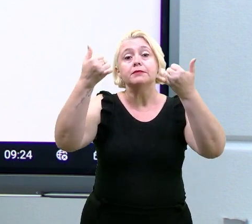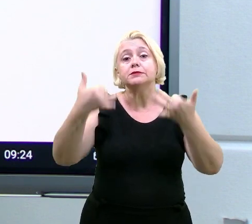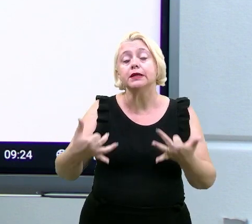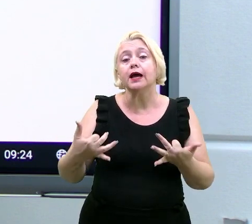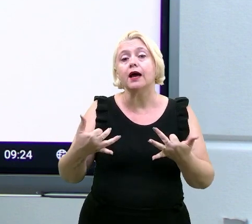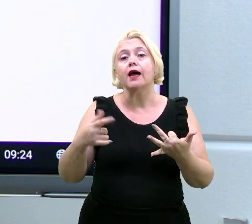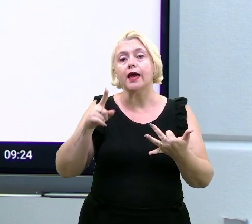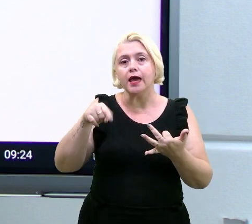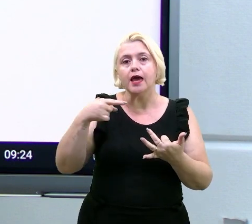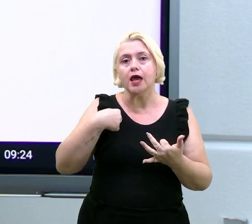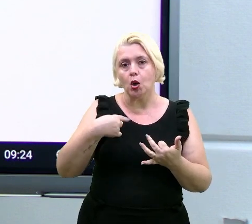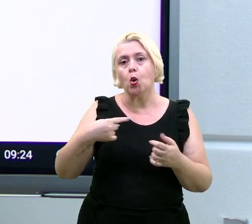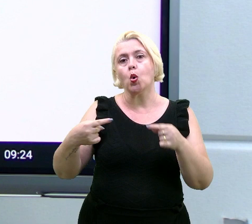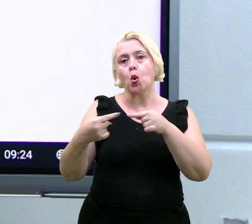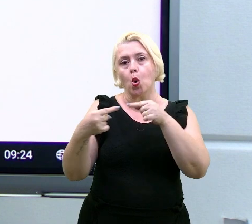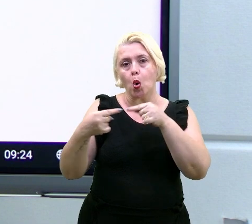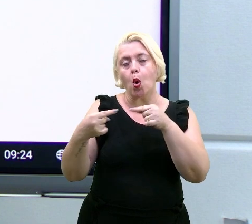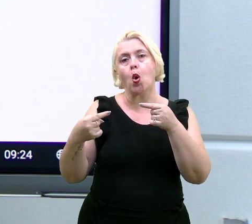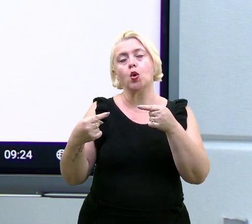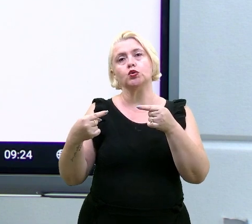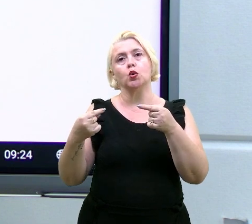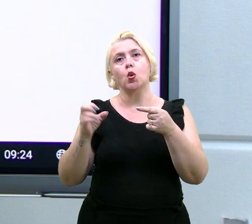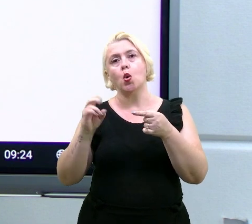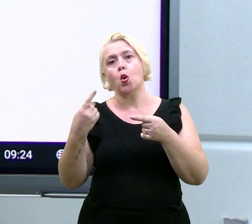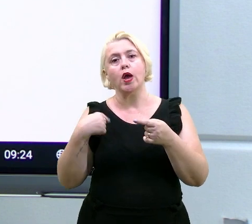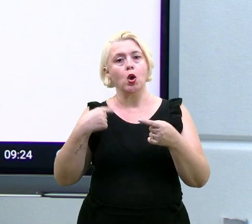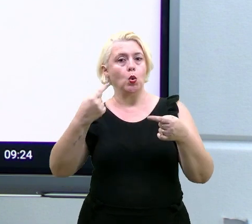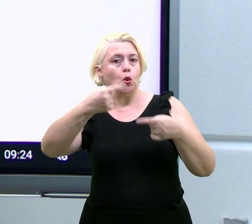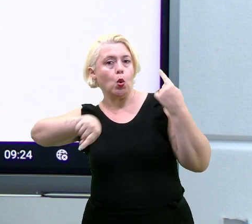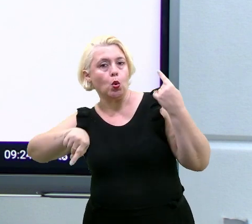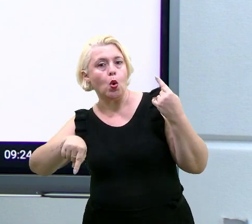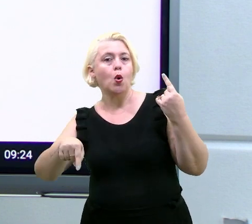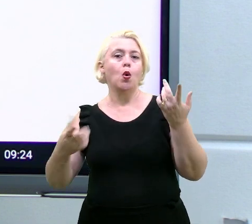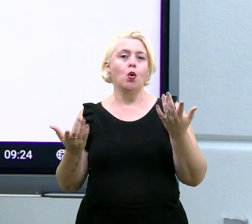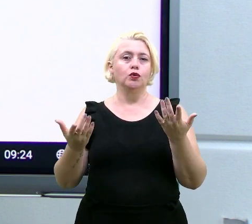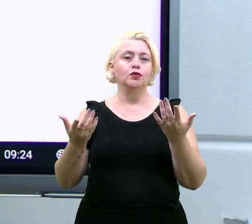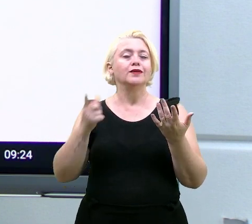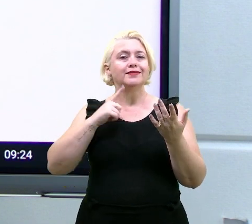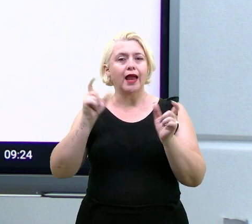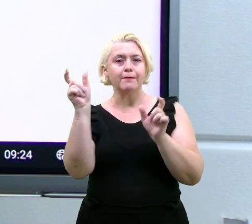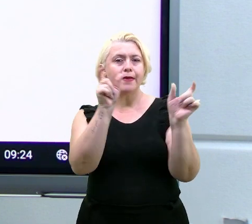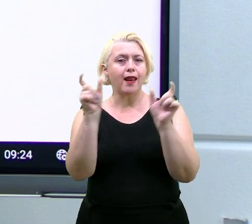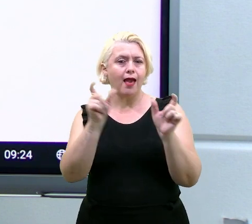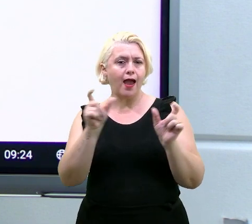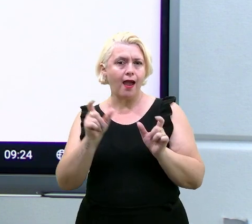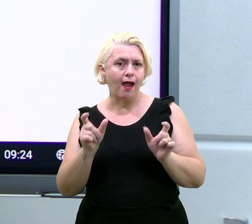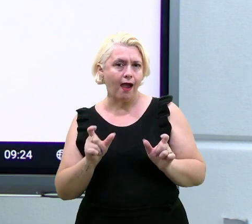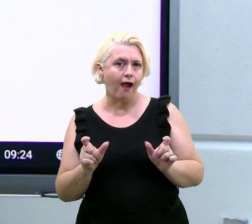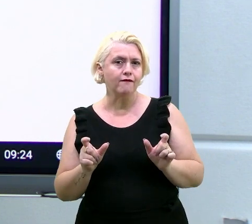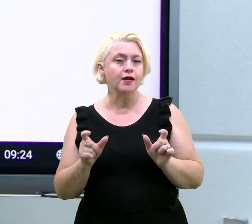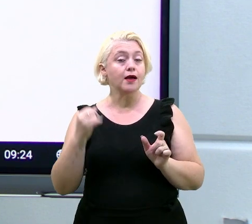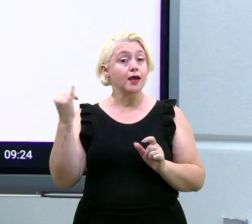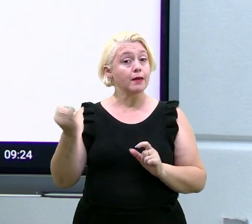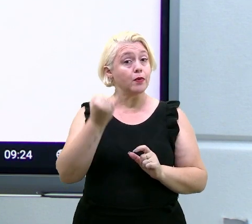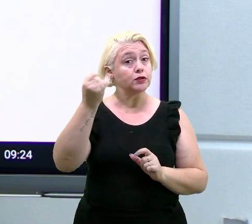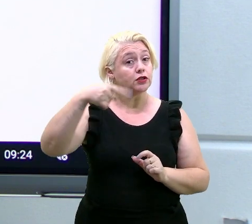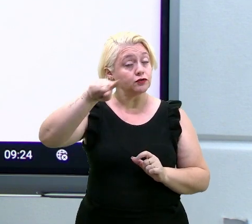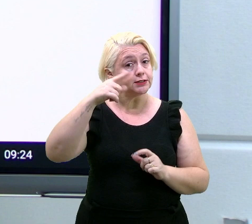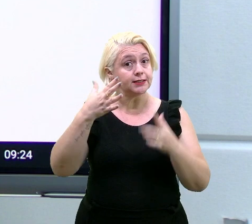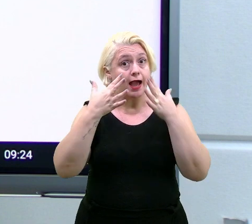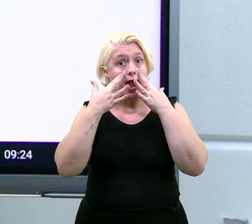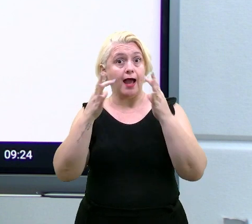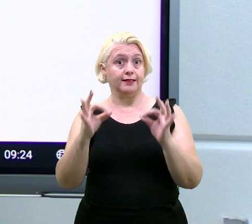de exemplificação então nós temos toda uma gama de palavras e é muito importante que você se